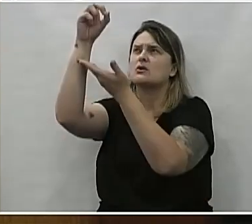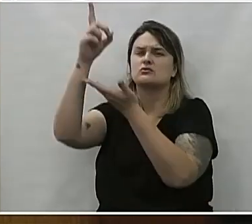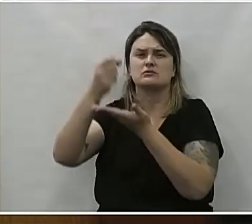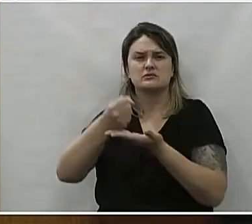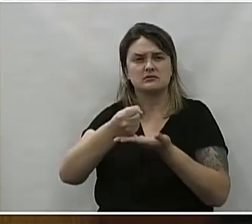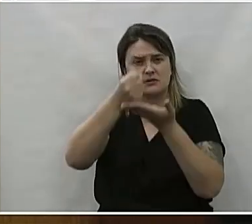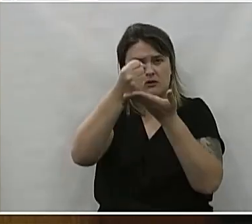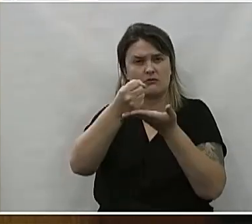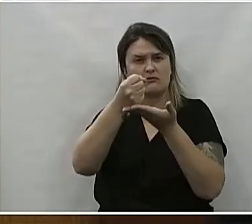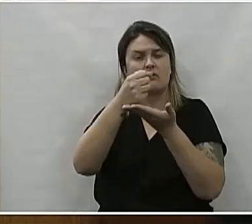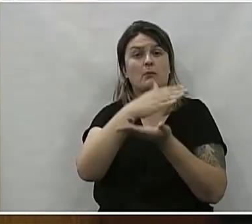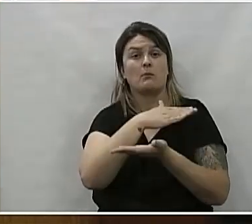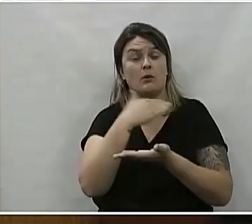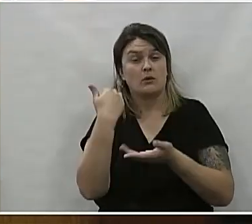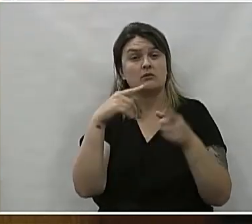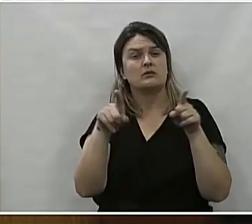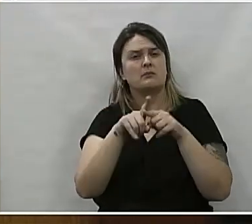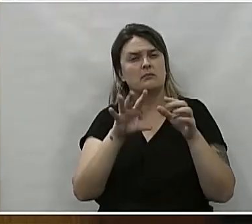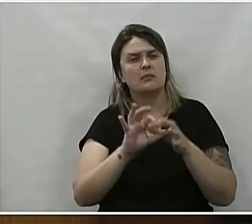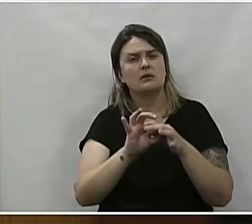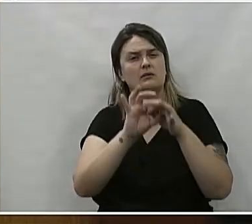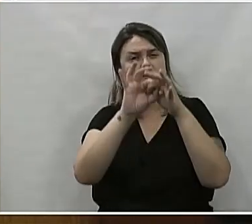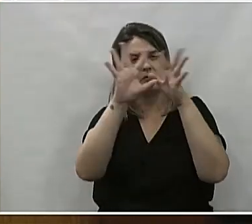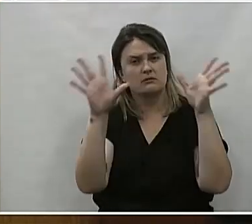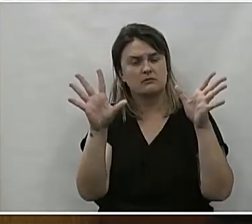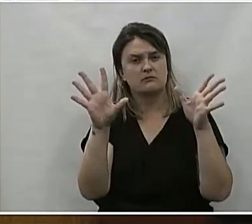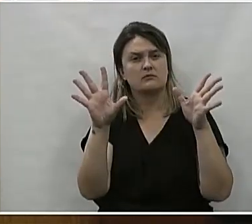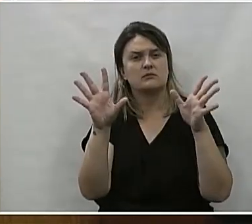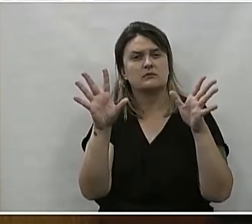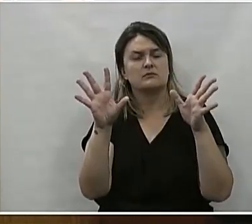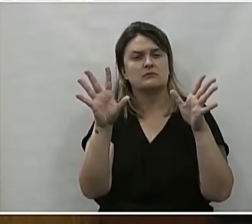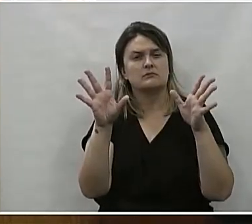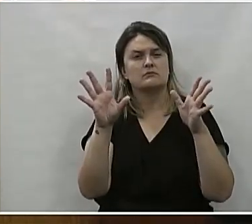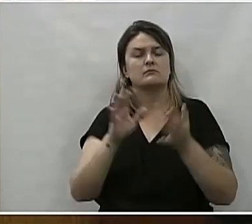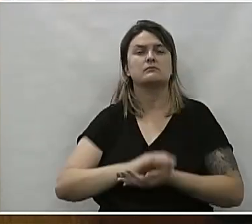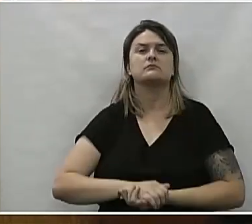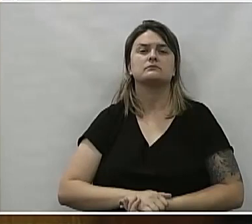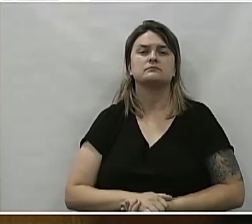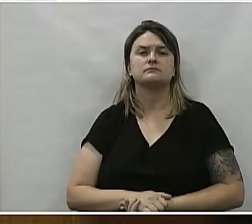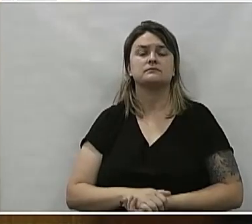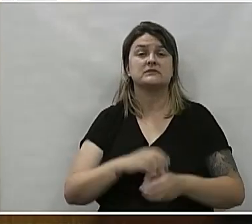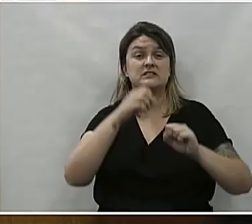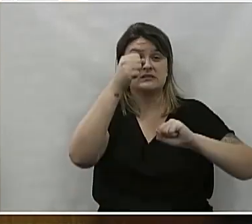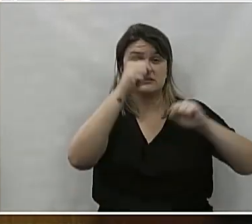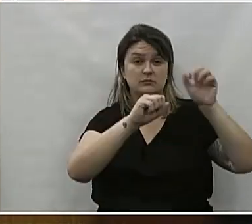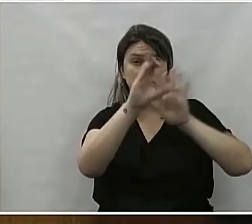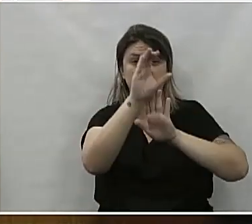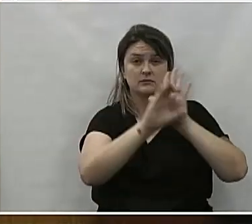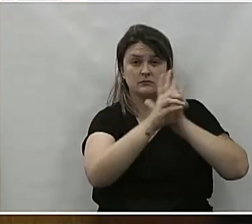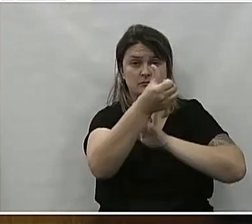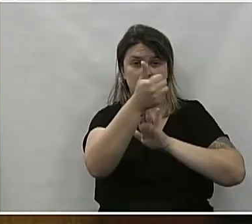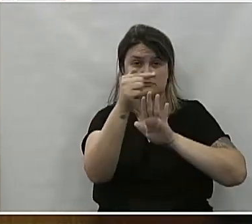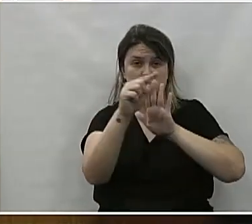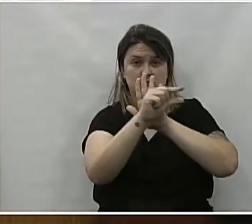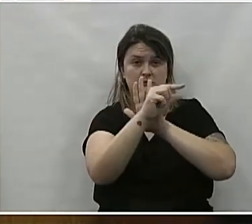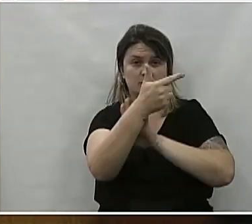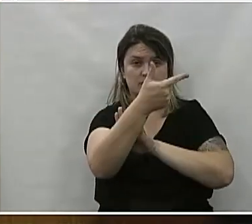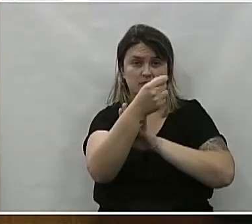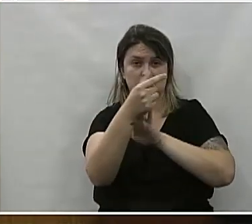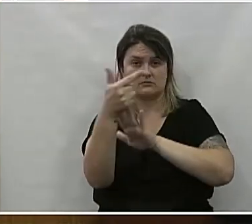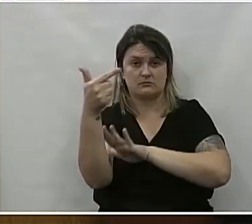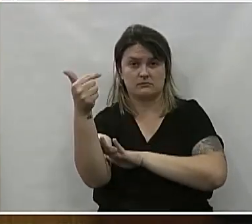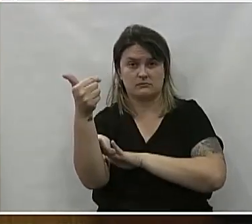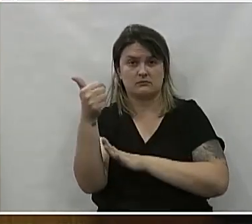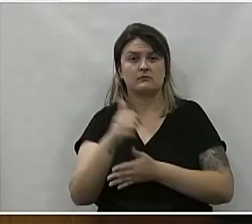salva Da morte e nos livras O Senhor Deus Salmos, capítulo 67, versículos 20 e